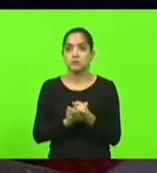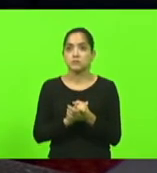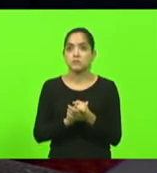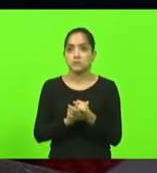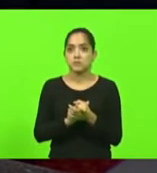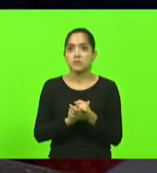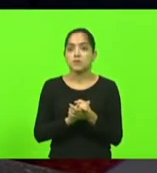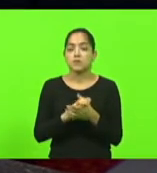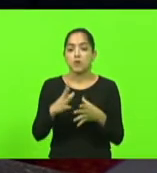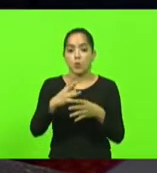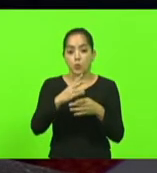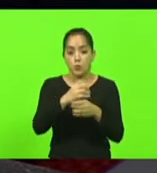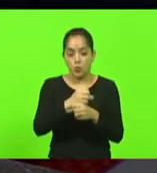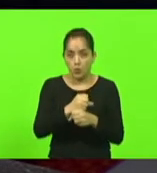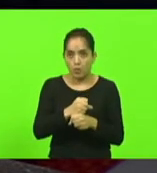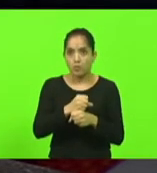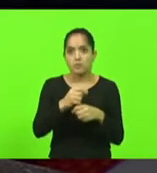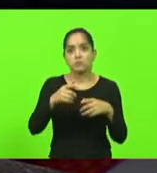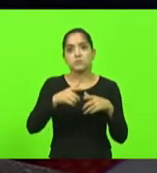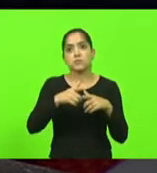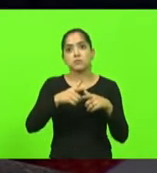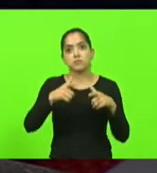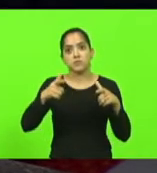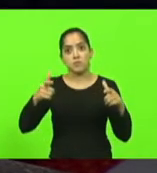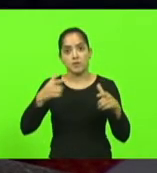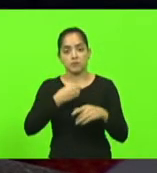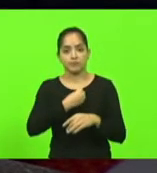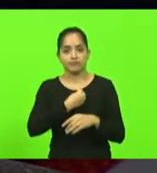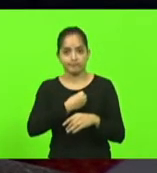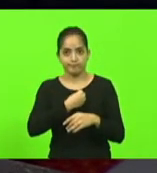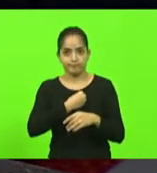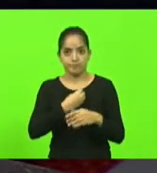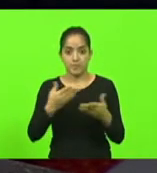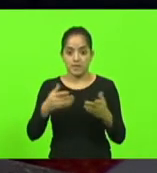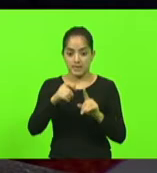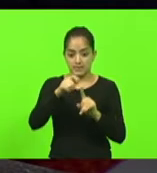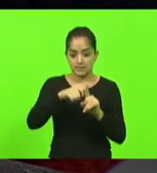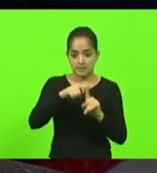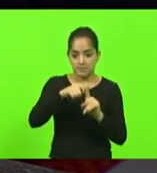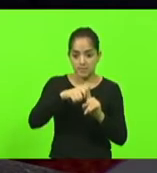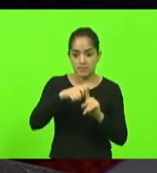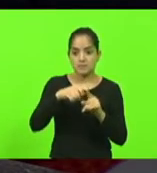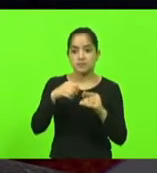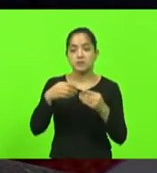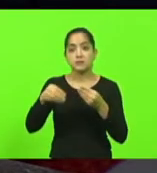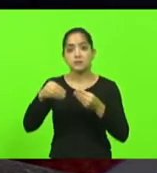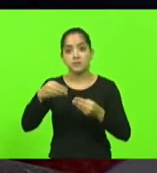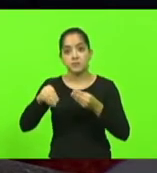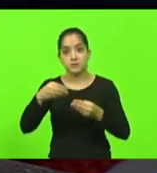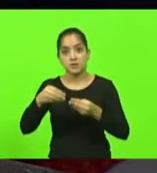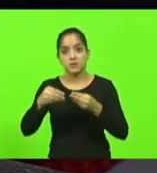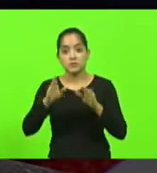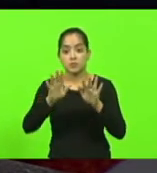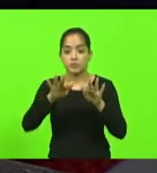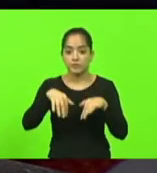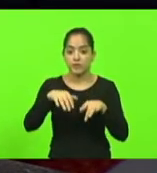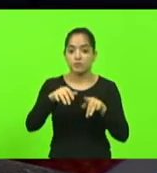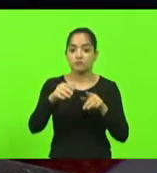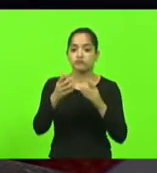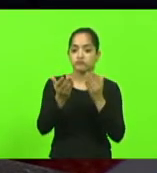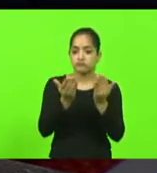quórum altíssimo sempre, né? Talvez ainda esse mês a gente poder ter essa flexibilidade para o final do mês depois